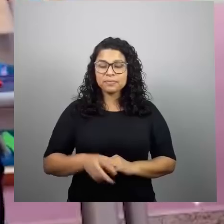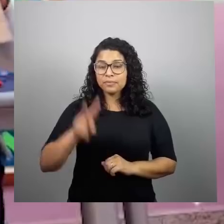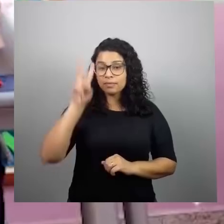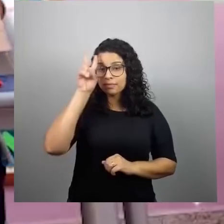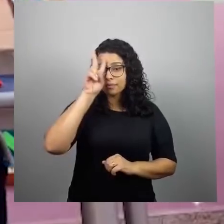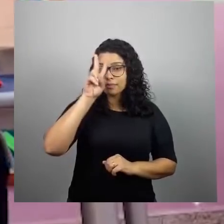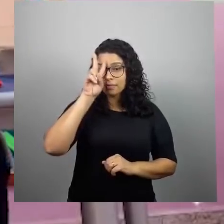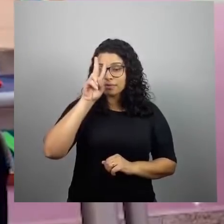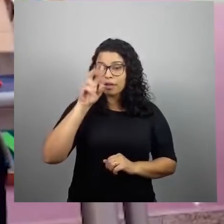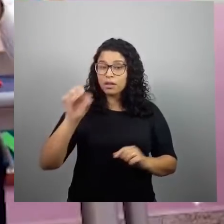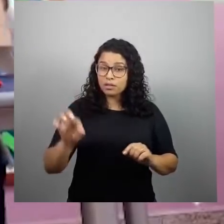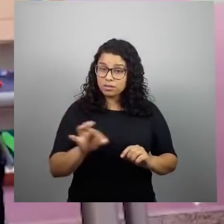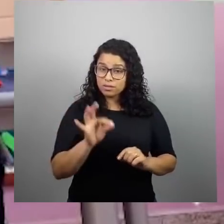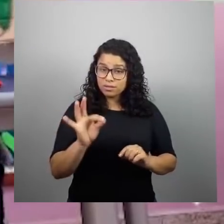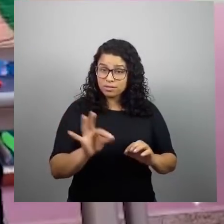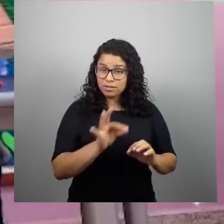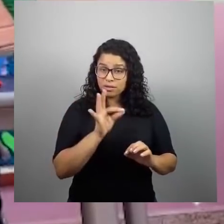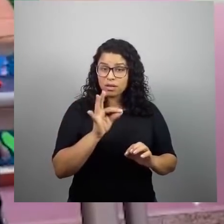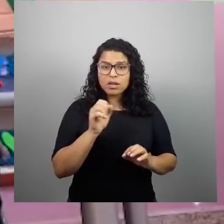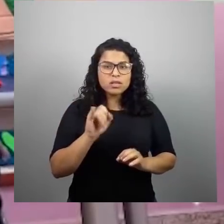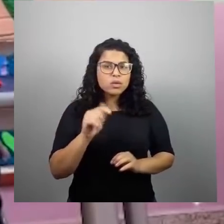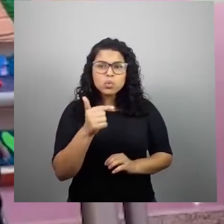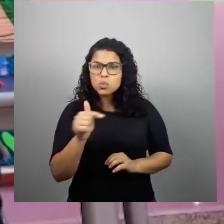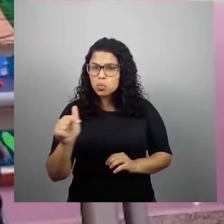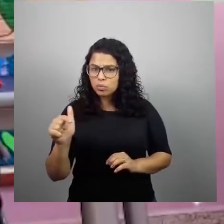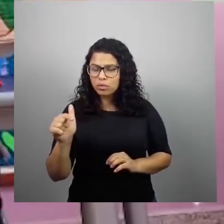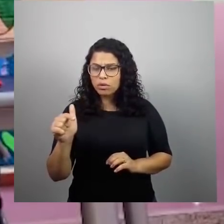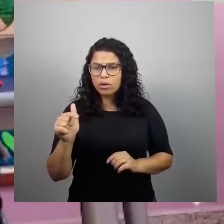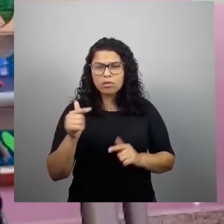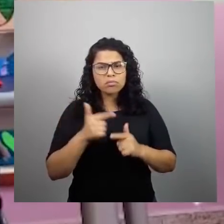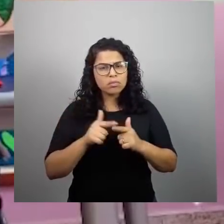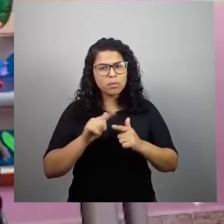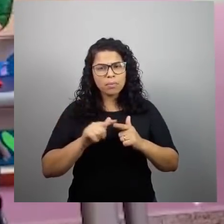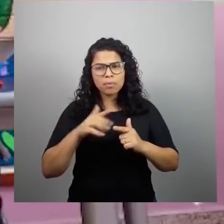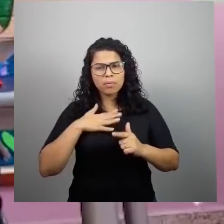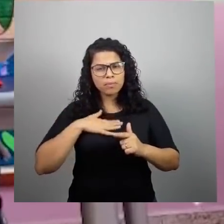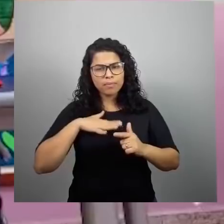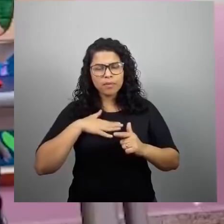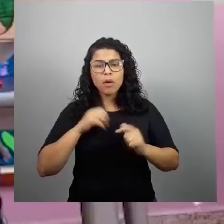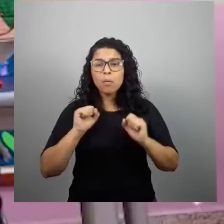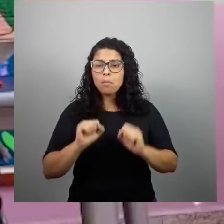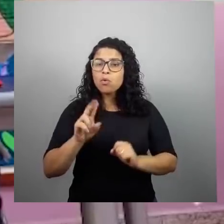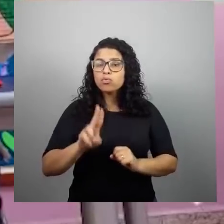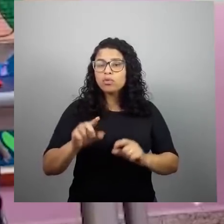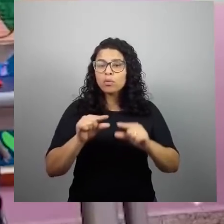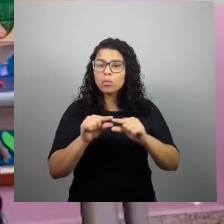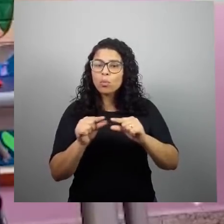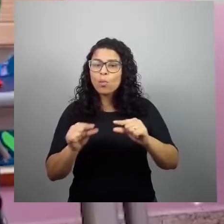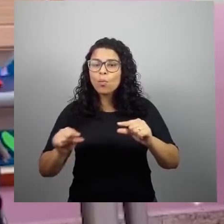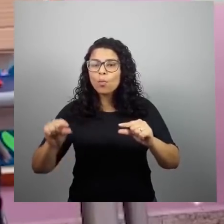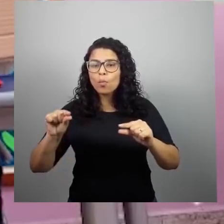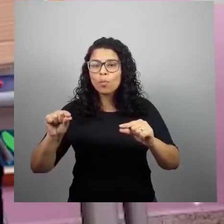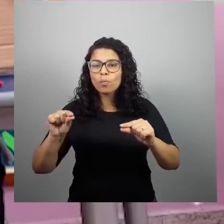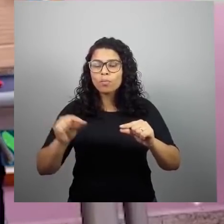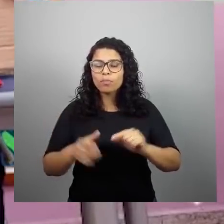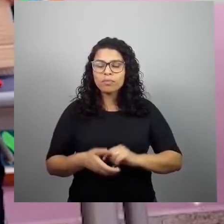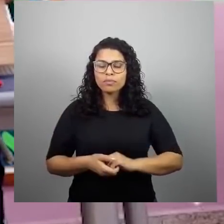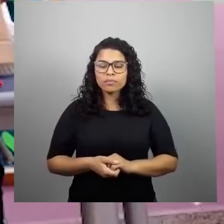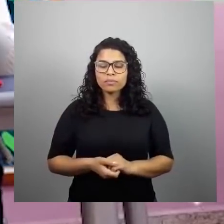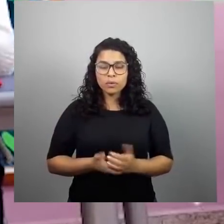que o cadarço também vai. Se a mamãe não tiver um cadarço, ela pode usar também um cordão.